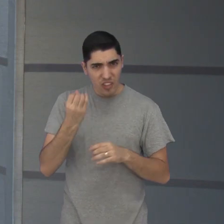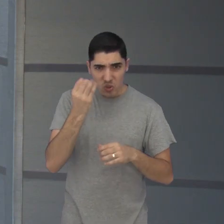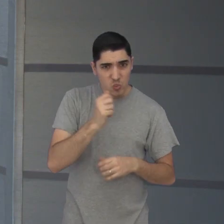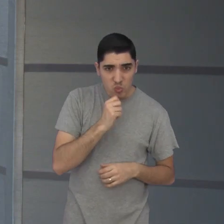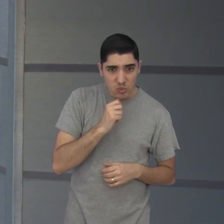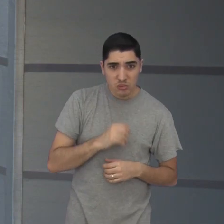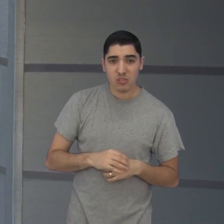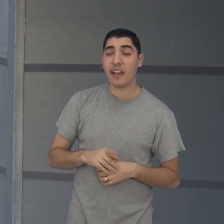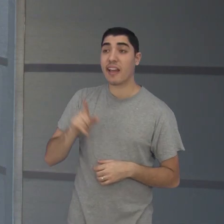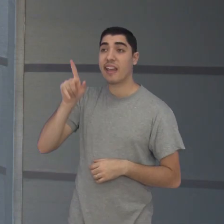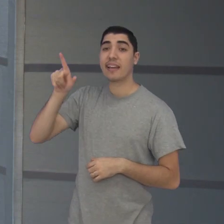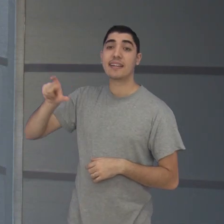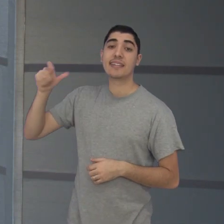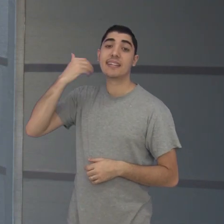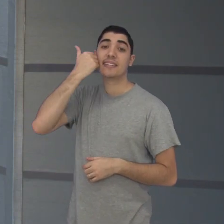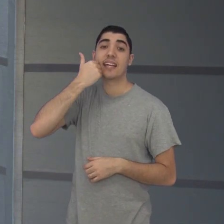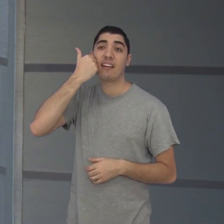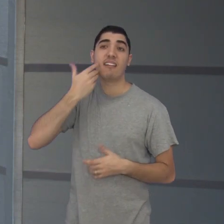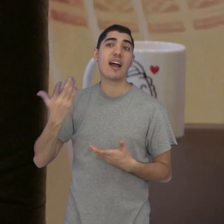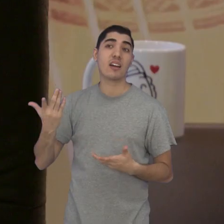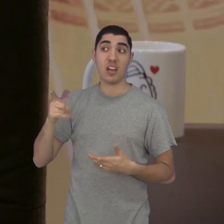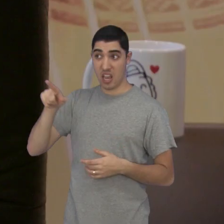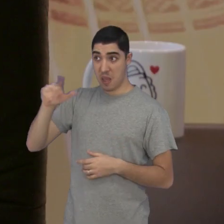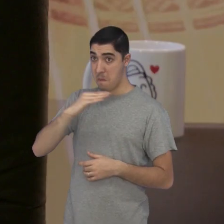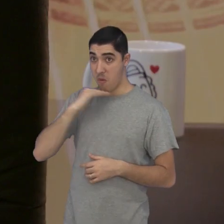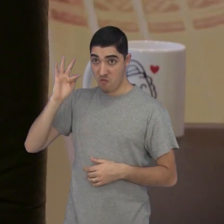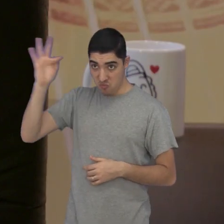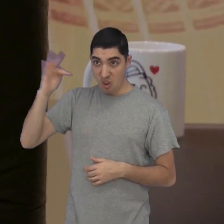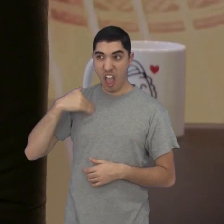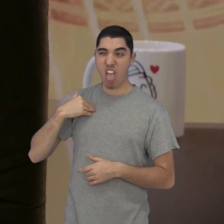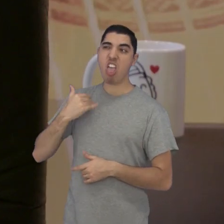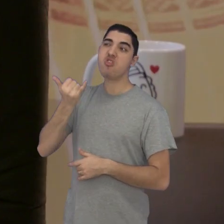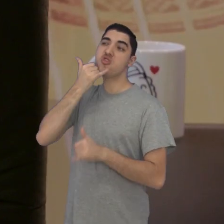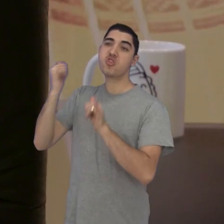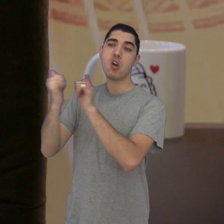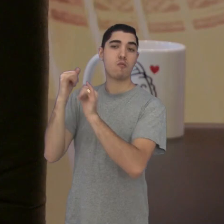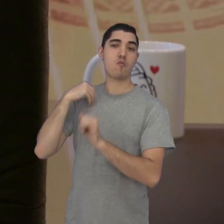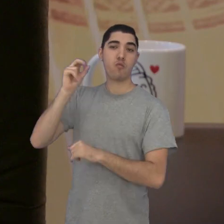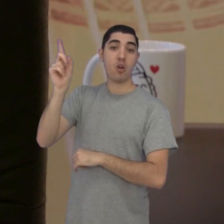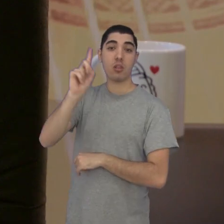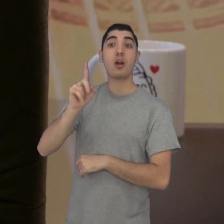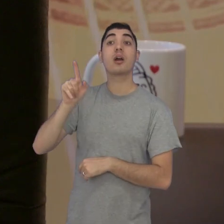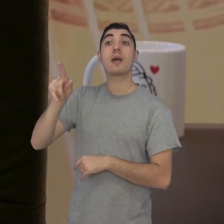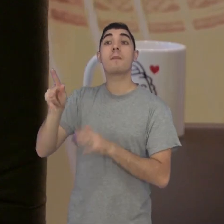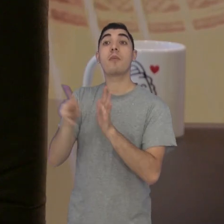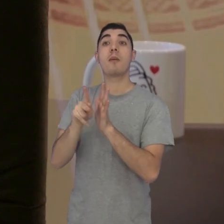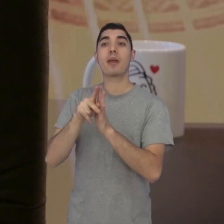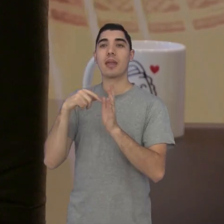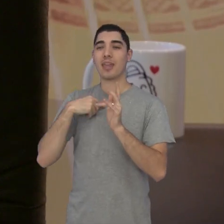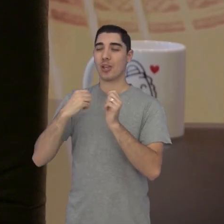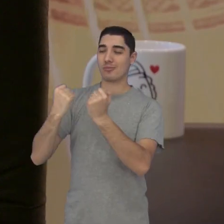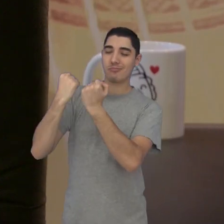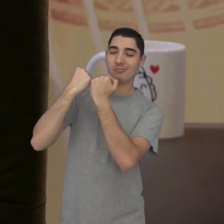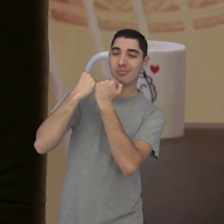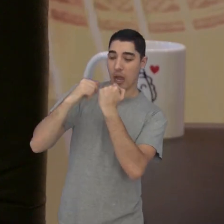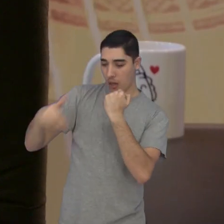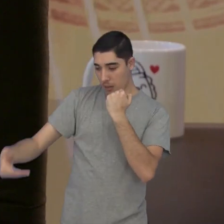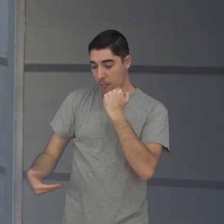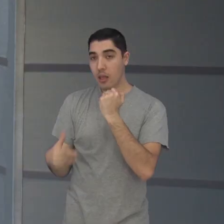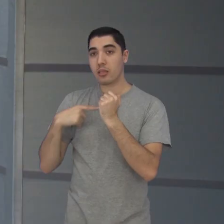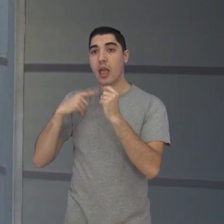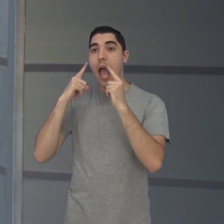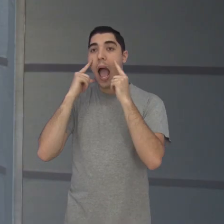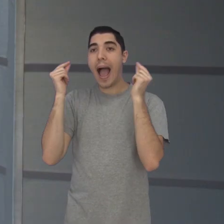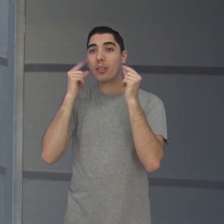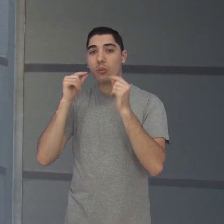não? fizeram uma marvadeza que nem na hora da morte eu vou perdoar. O que fizeram pra você? Colocaram uma ratoeira armada embaixo do cobertor.